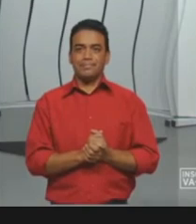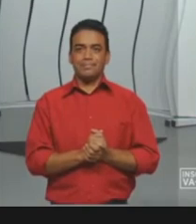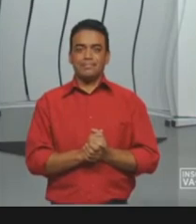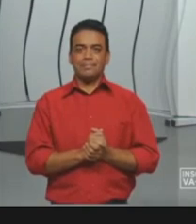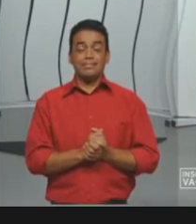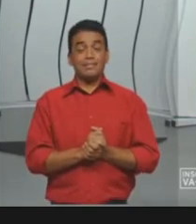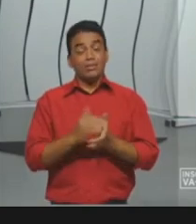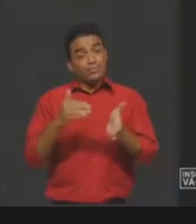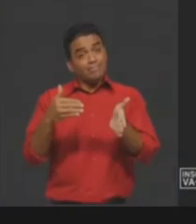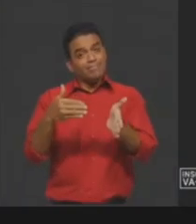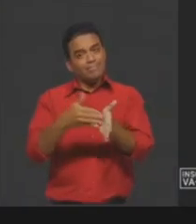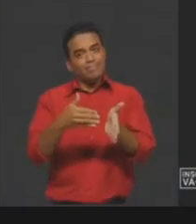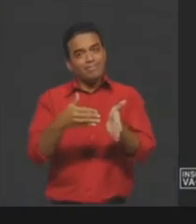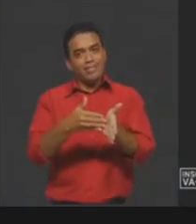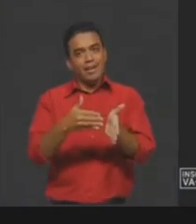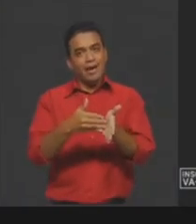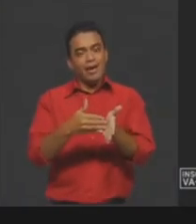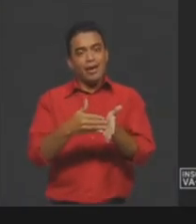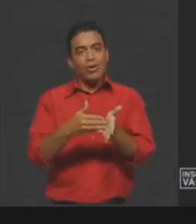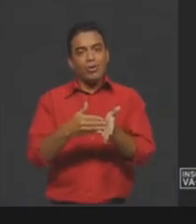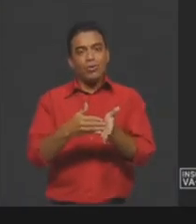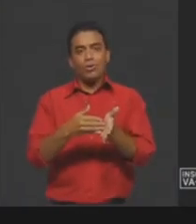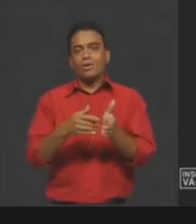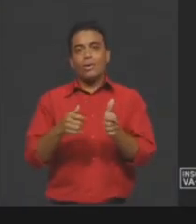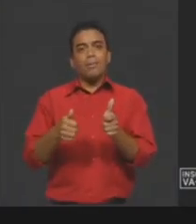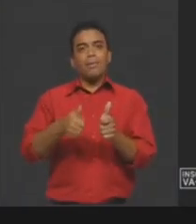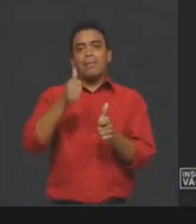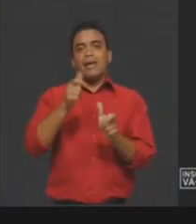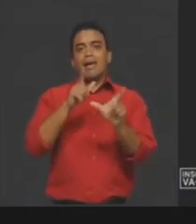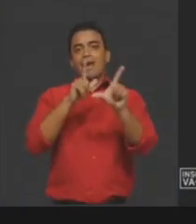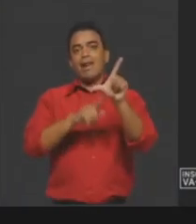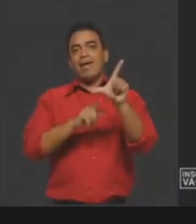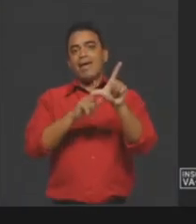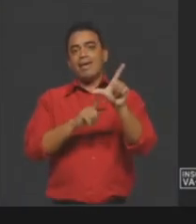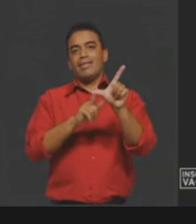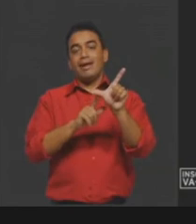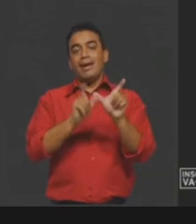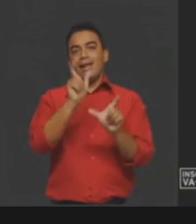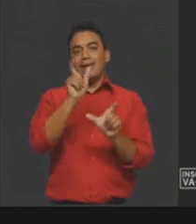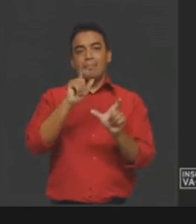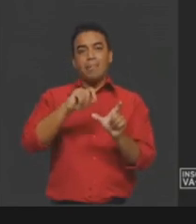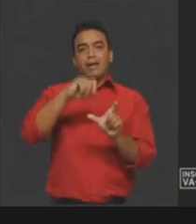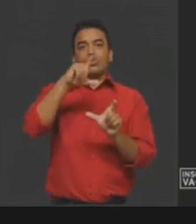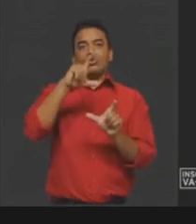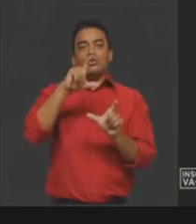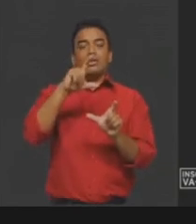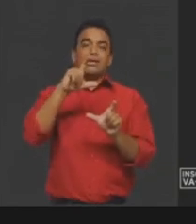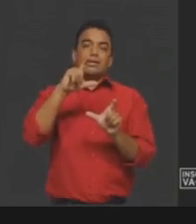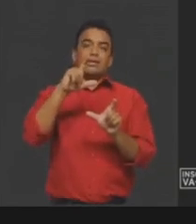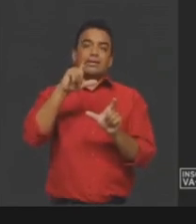E, finalmente, a primeira letra do gênero deve sempre estar com letra maiúscula e a segunda